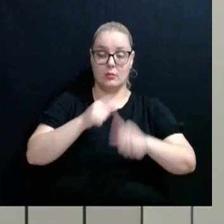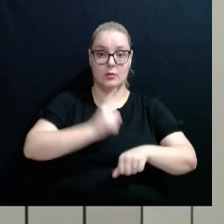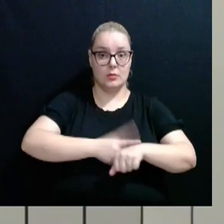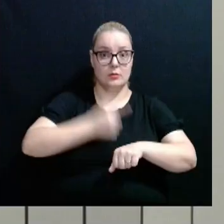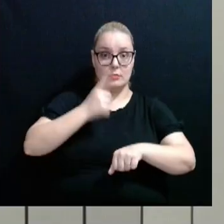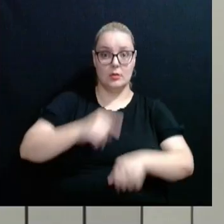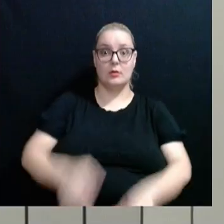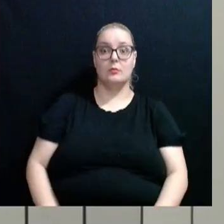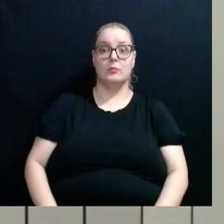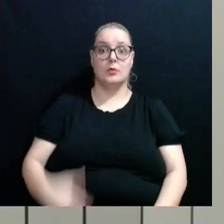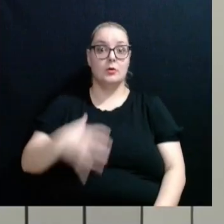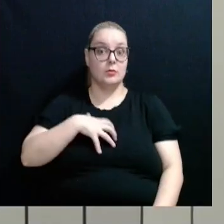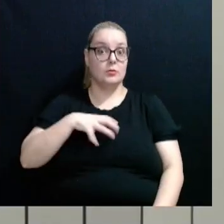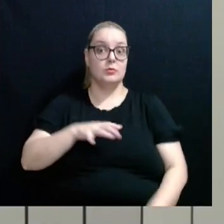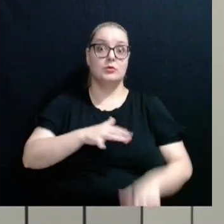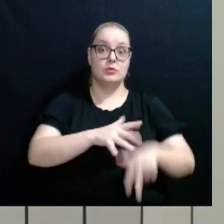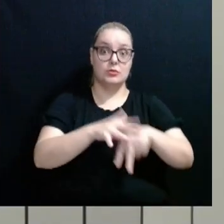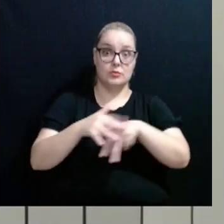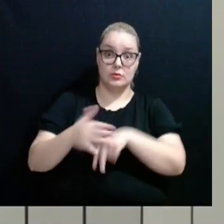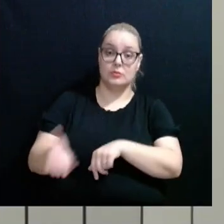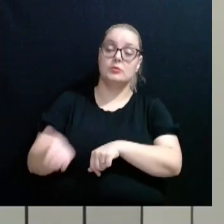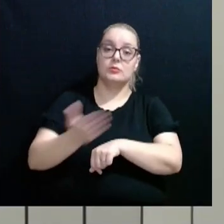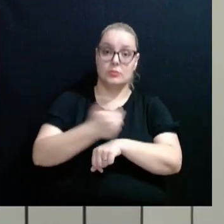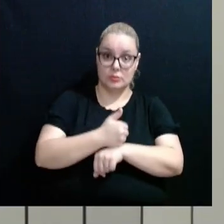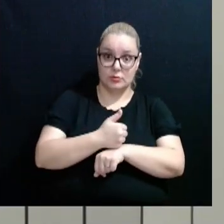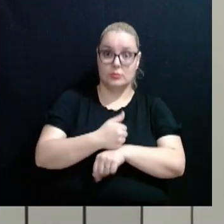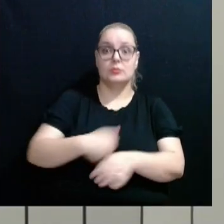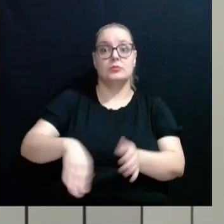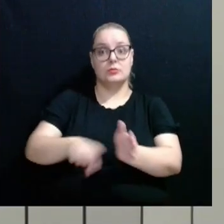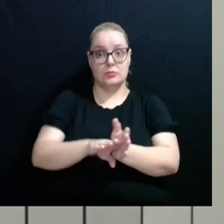dos pacientes antes mesmo da chegada da equipe.